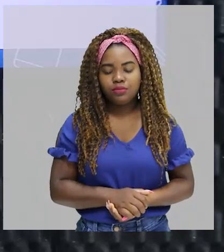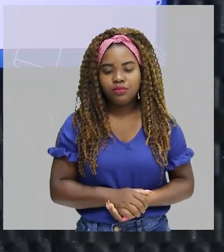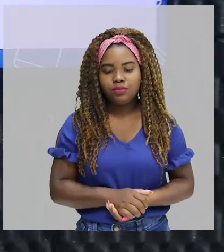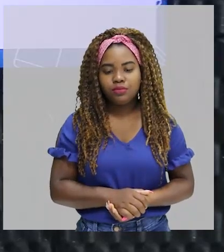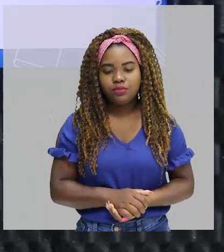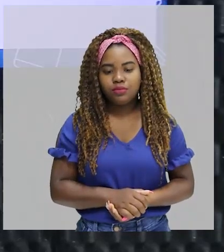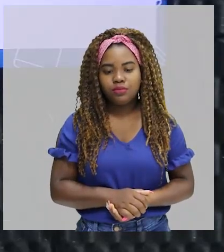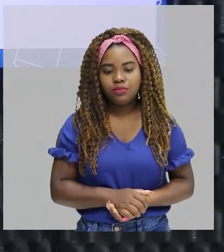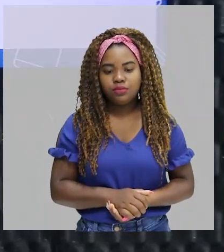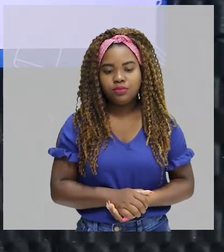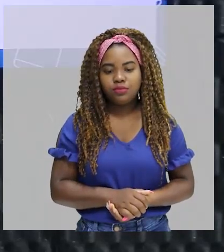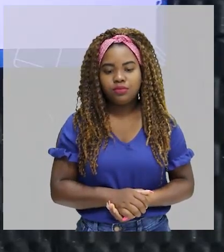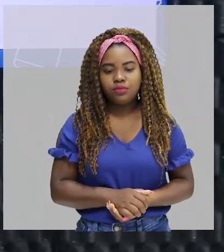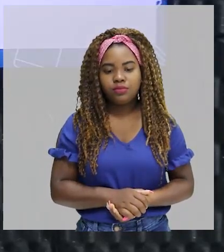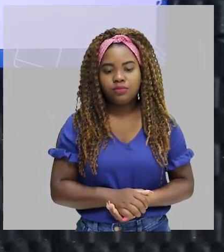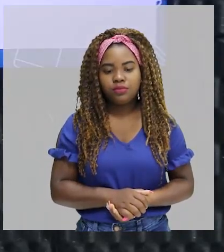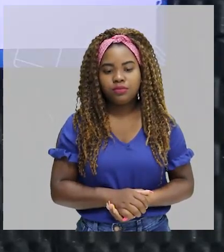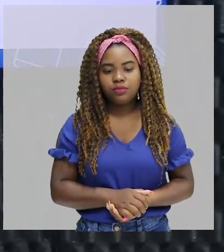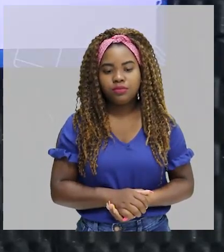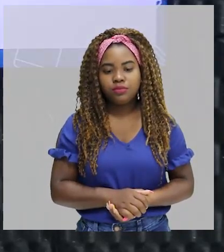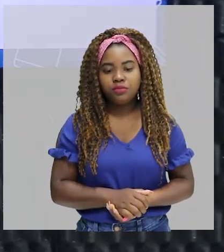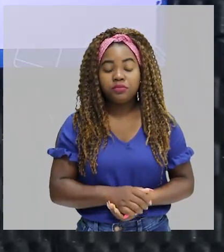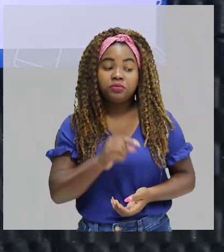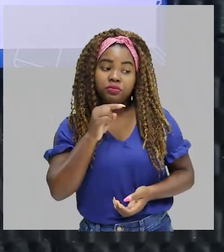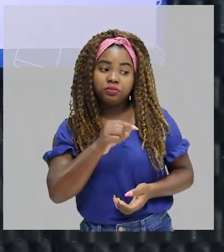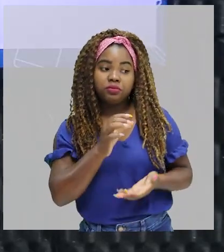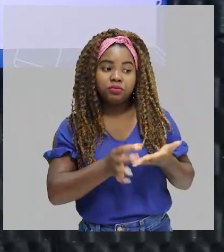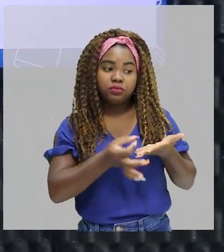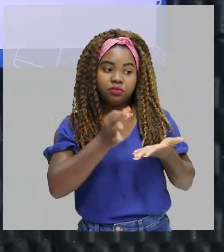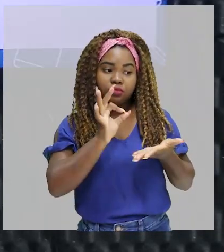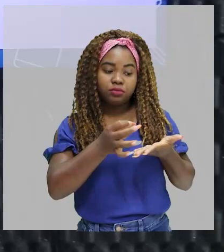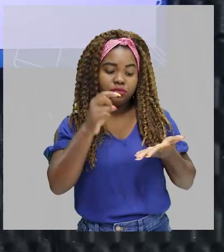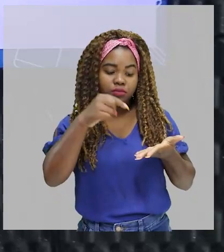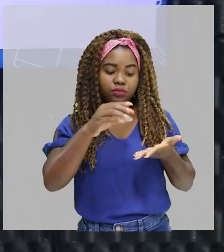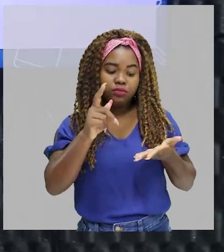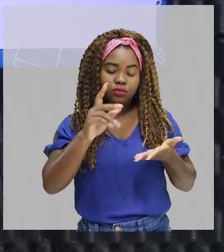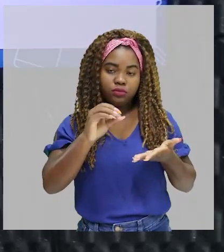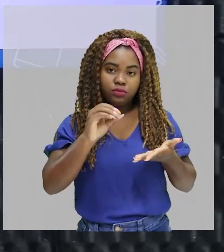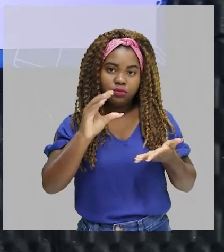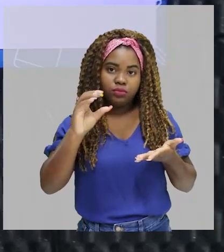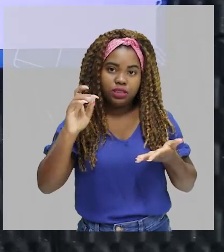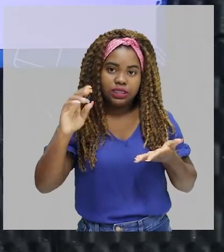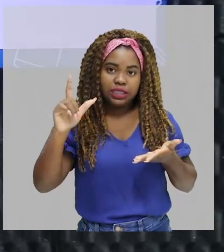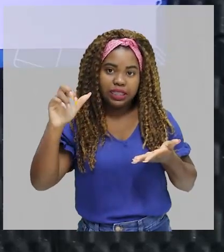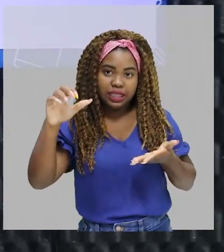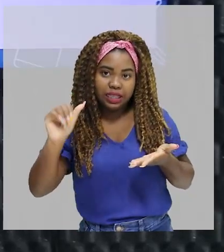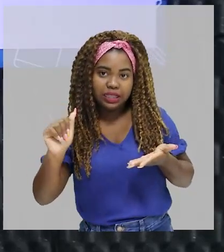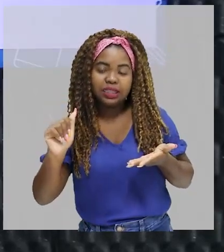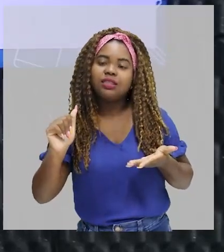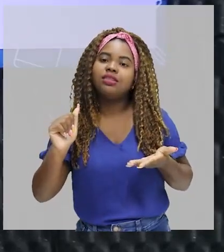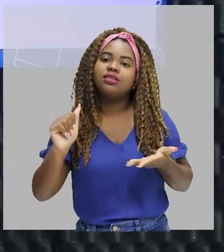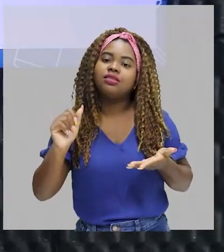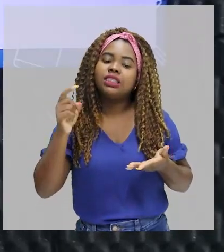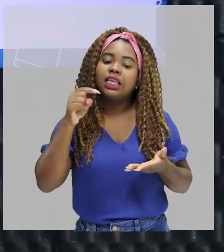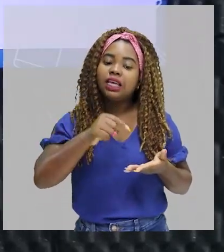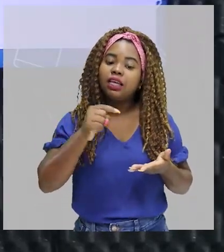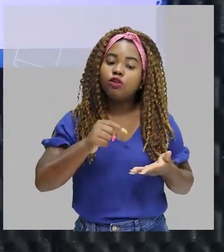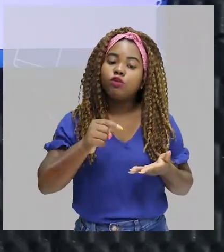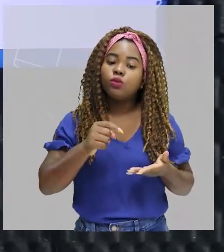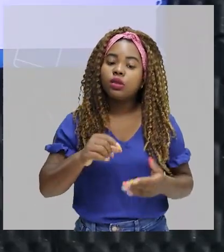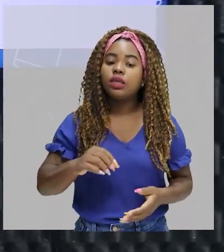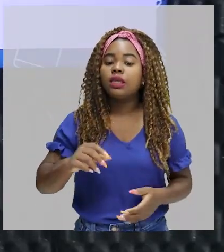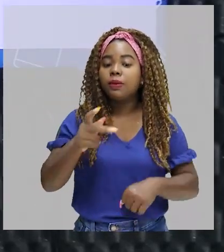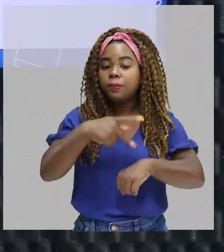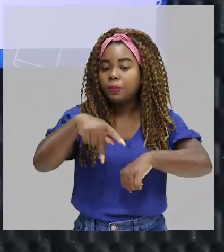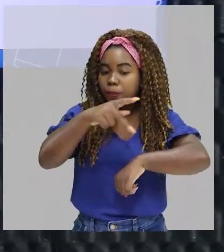from China. Essa xícara de porcelana vem da China ou é da China.